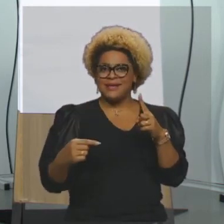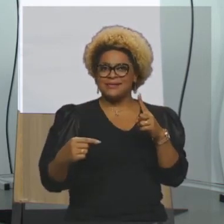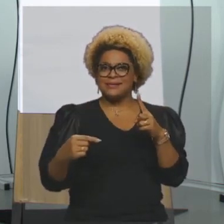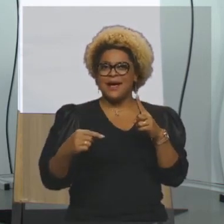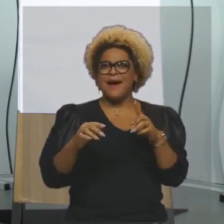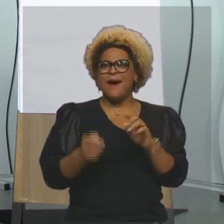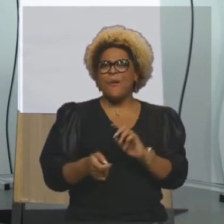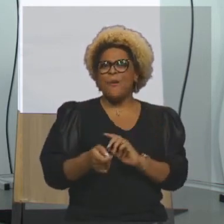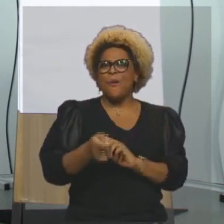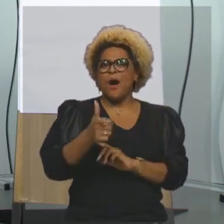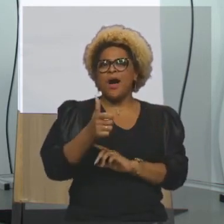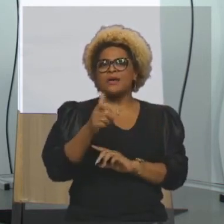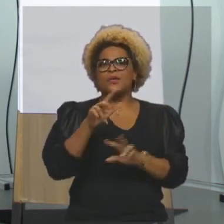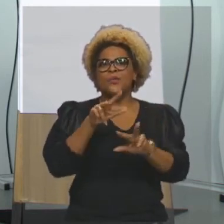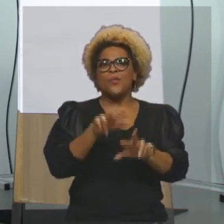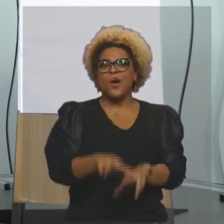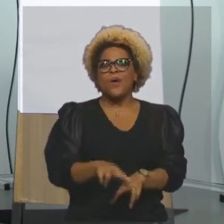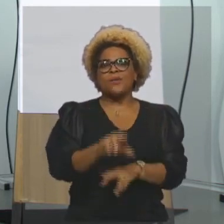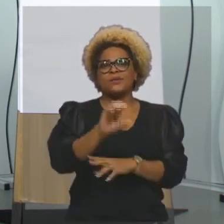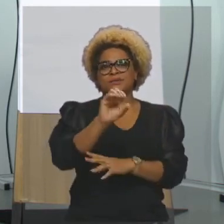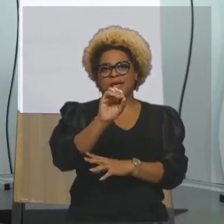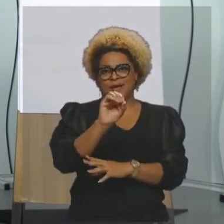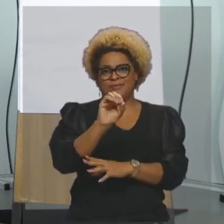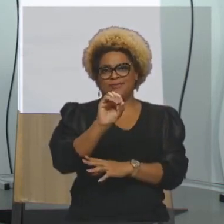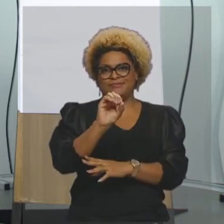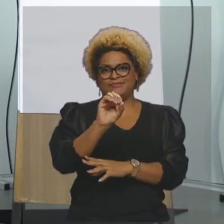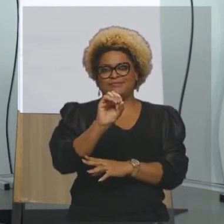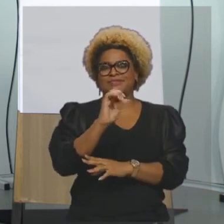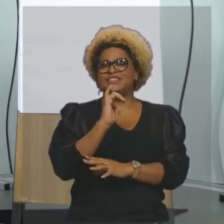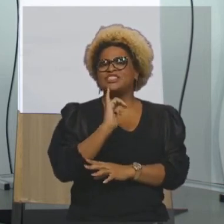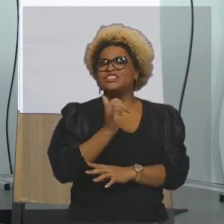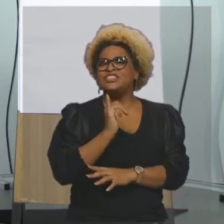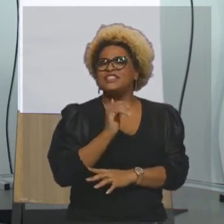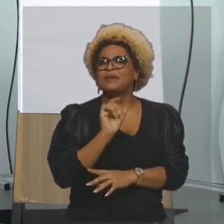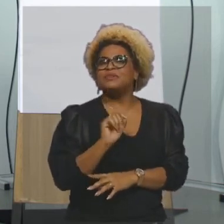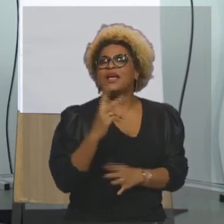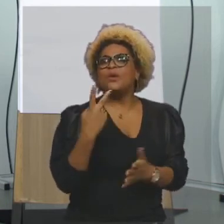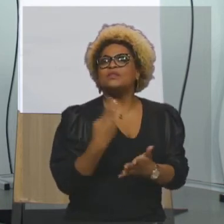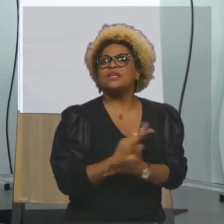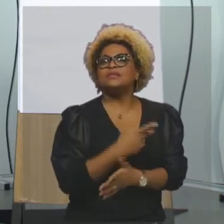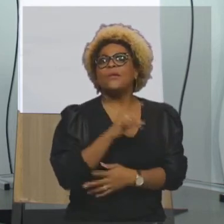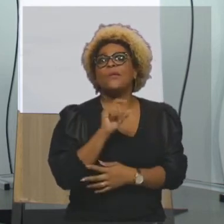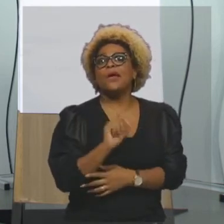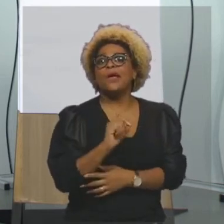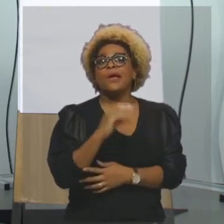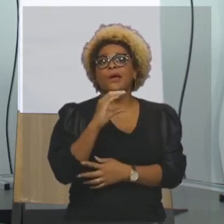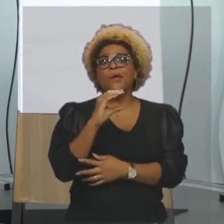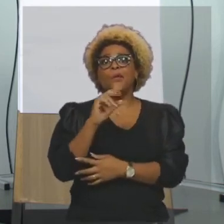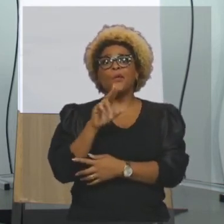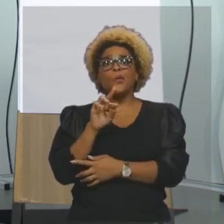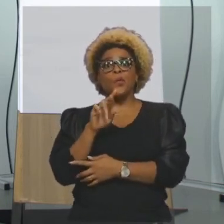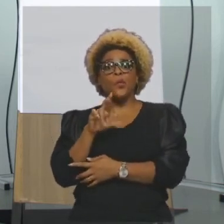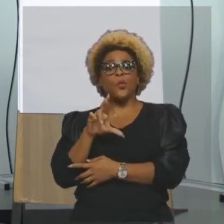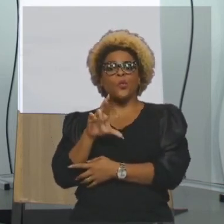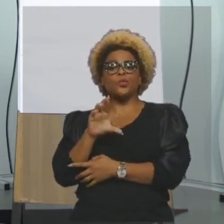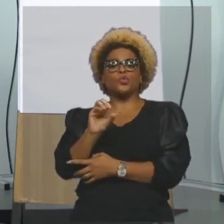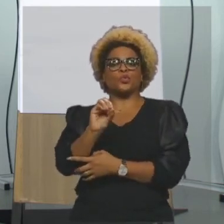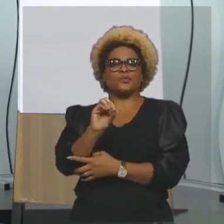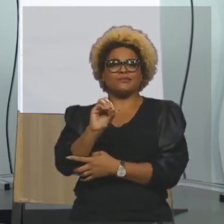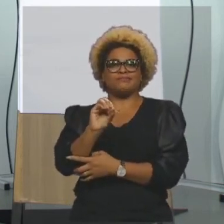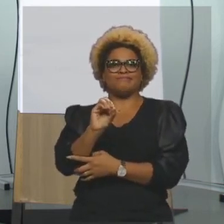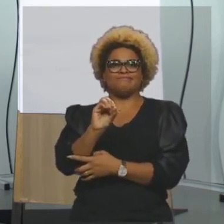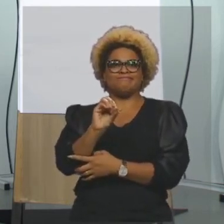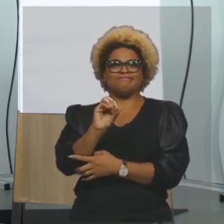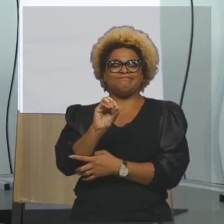dizemos que aquele pedaço do circuito fechou um curto, ou curto-circuito. É uma situação de resistência